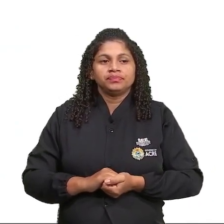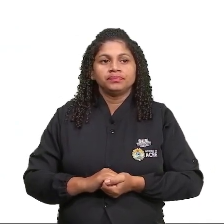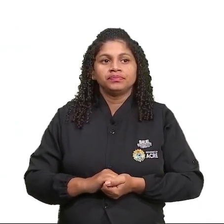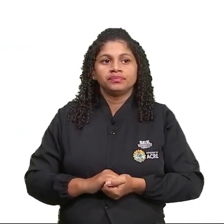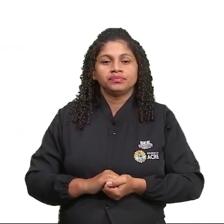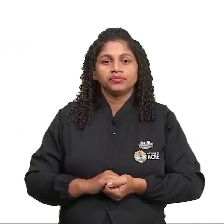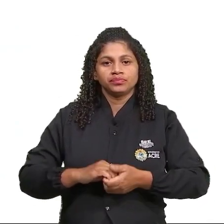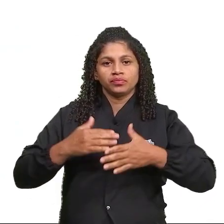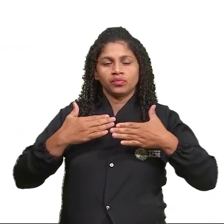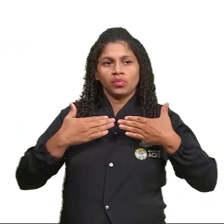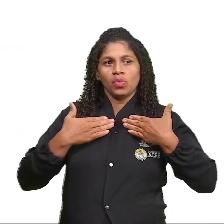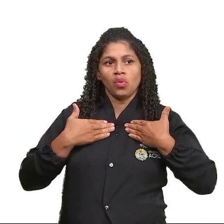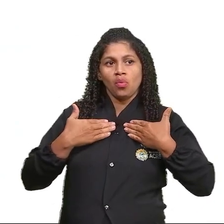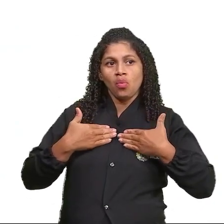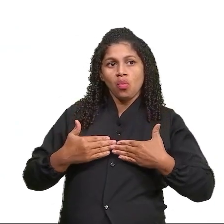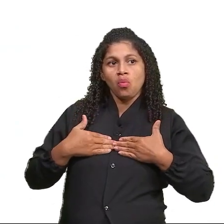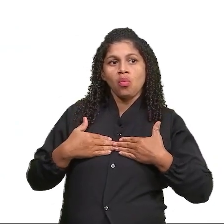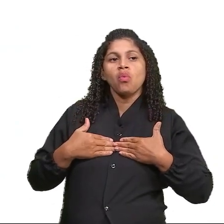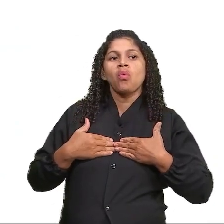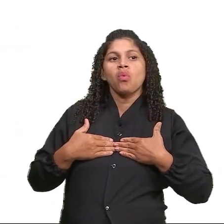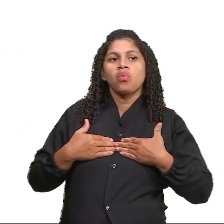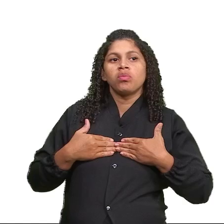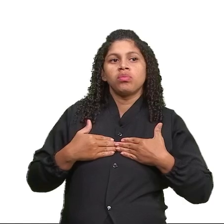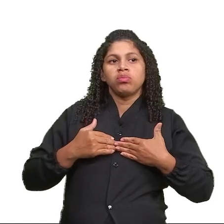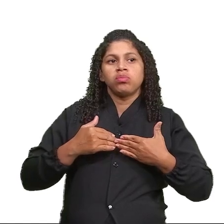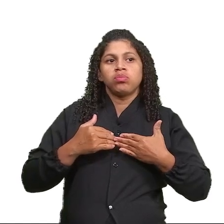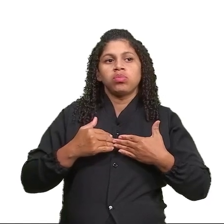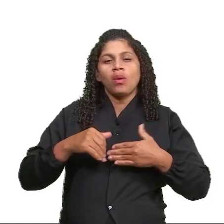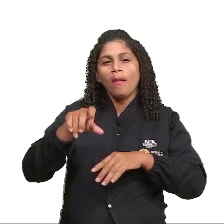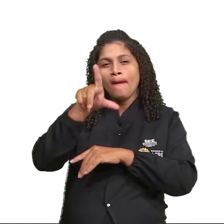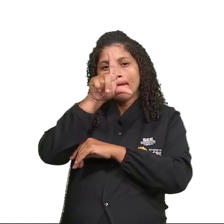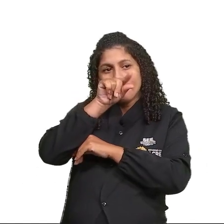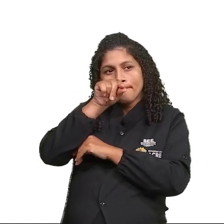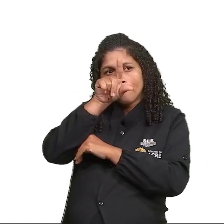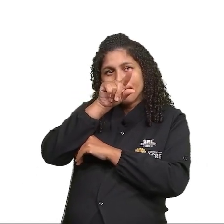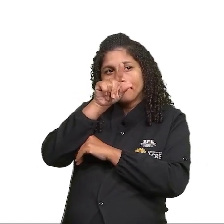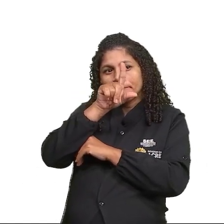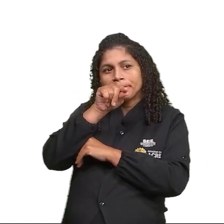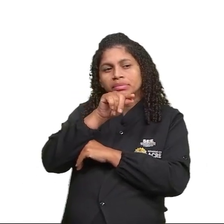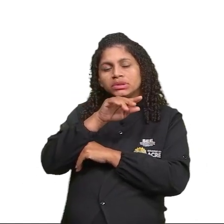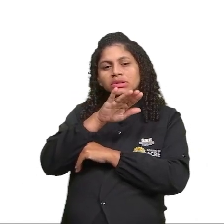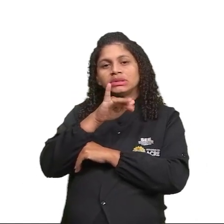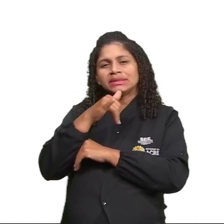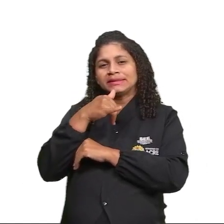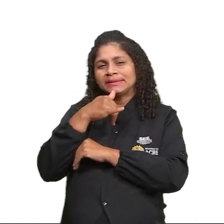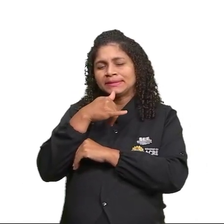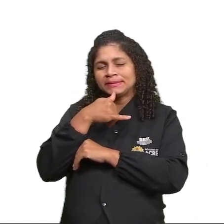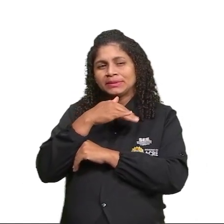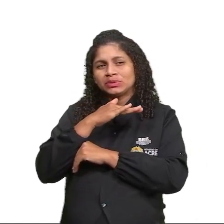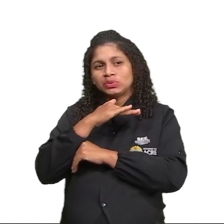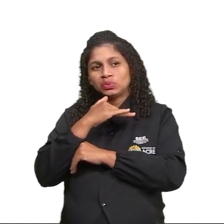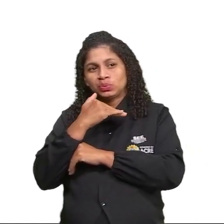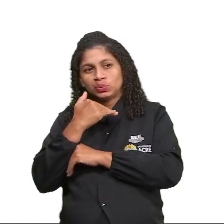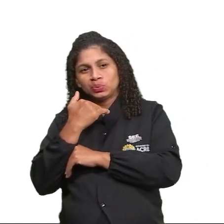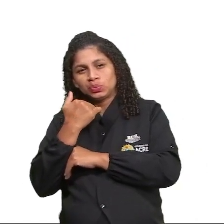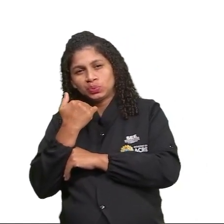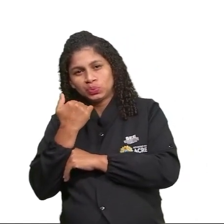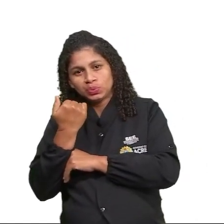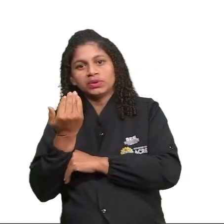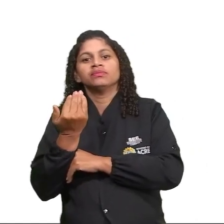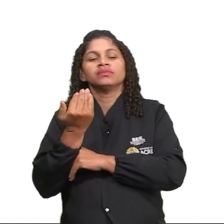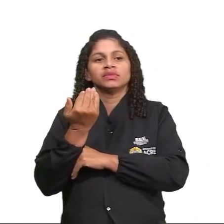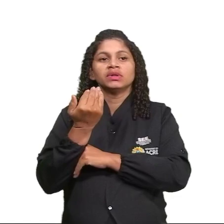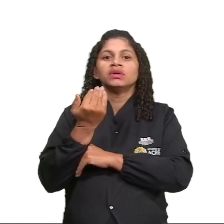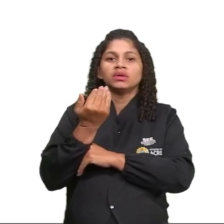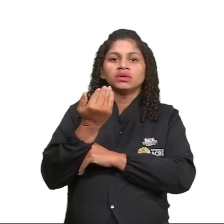O corpo no cavalete é um pássaro que agoniza, exausto do próprio grito. As vísceras,